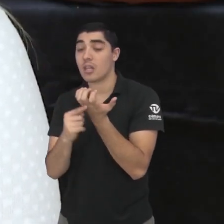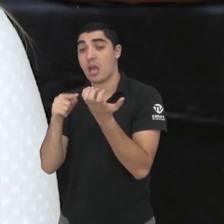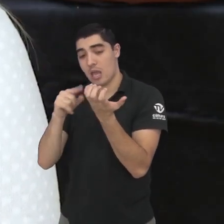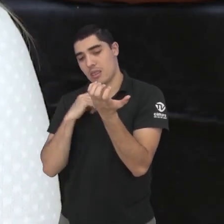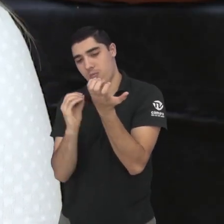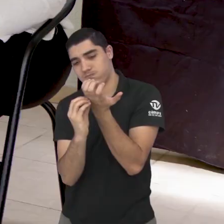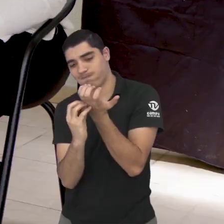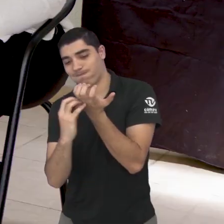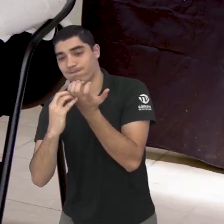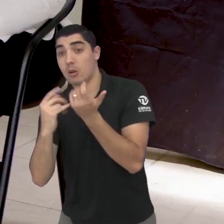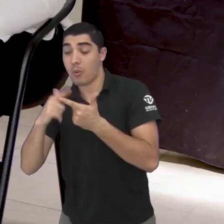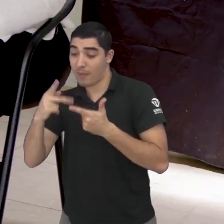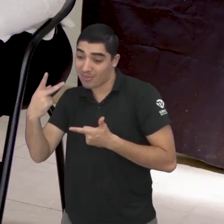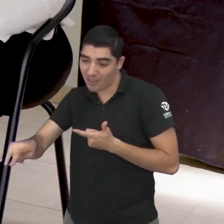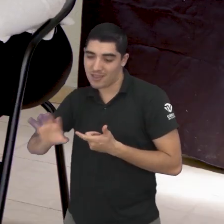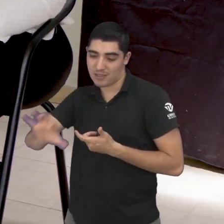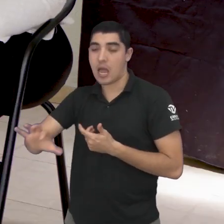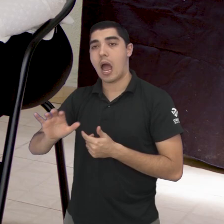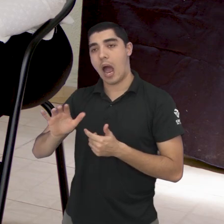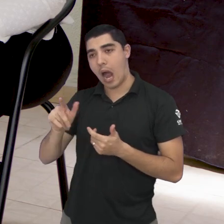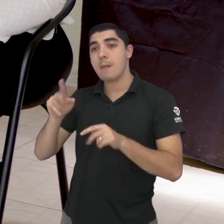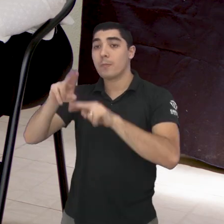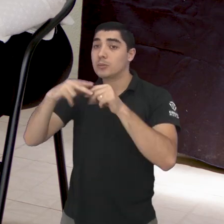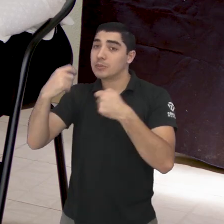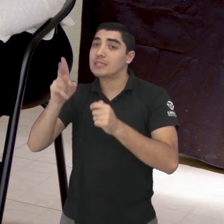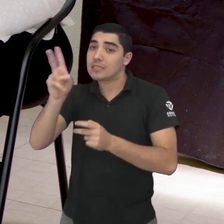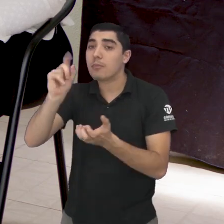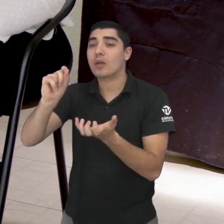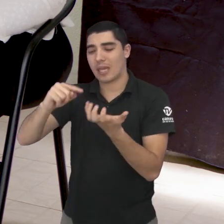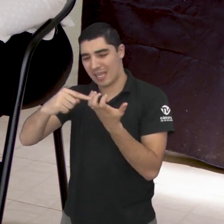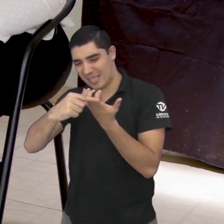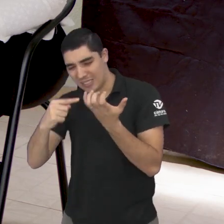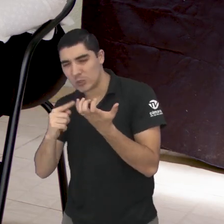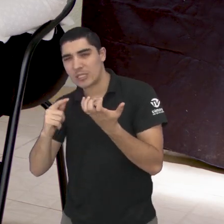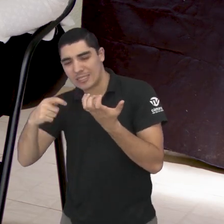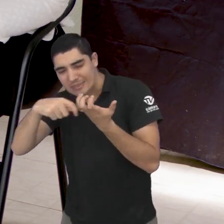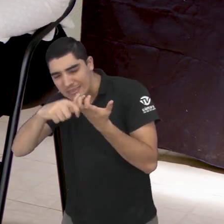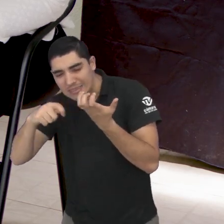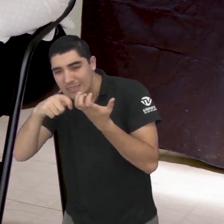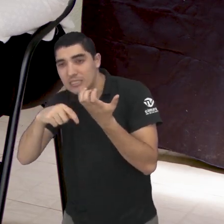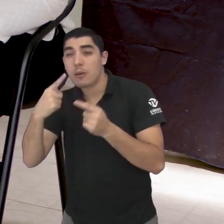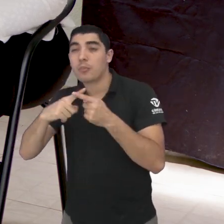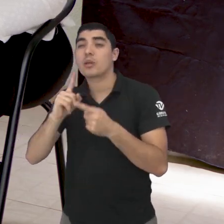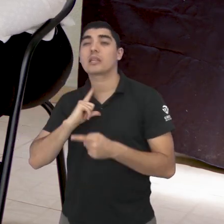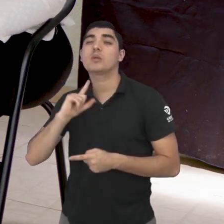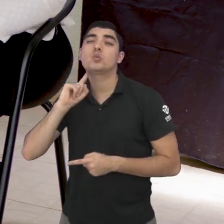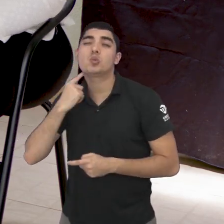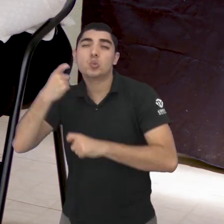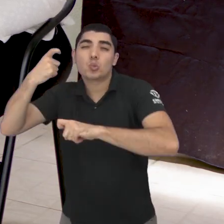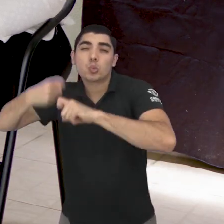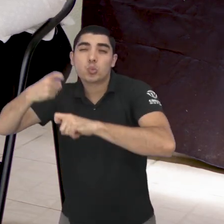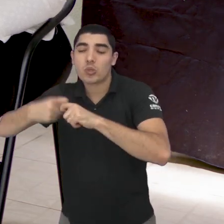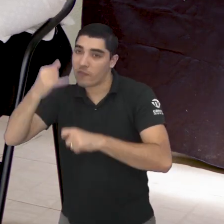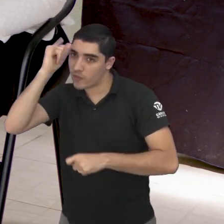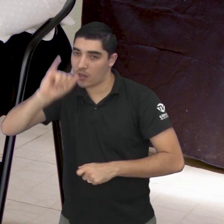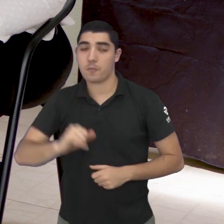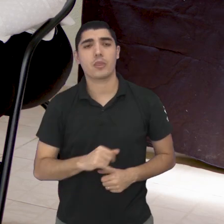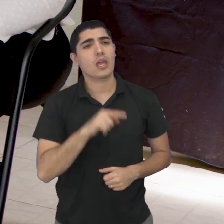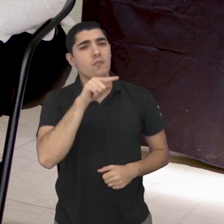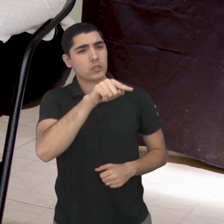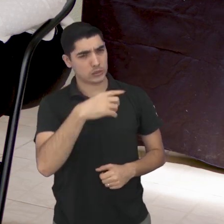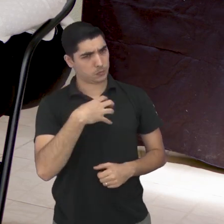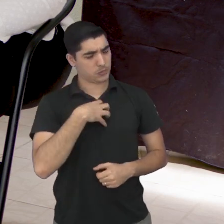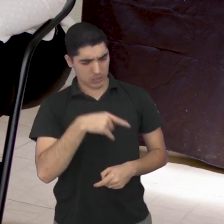Então a gente faz essa limpeza de tártaro para ele não ter nenhum problema futuro. E você sente que realmente dá uma mudança boa, assim,